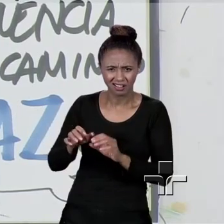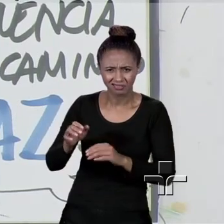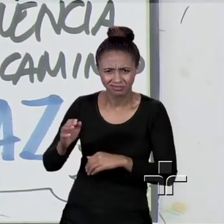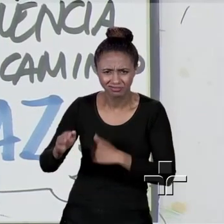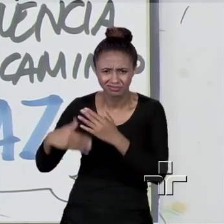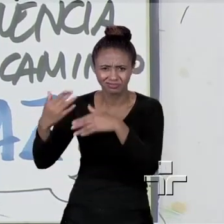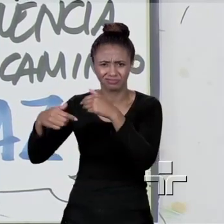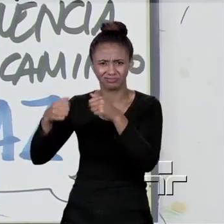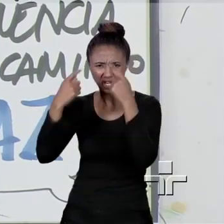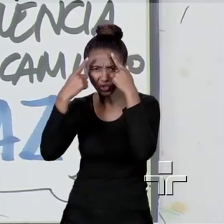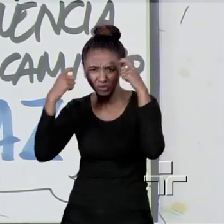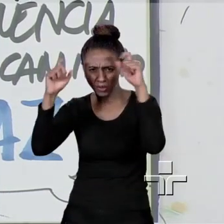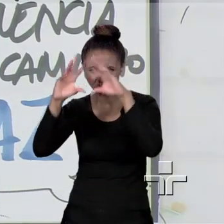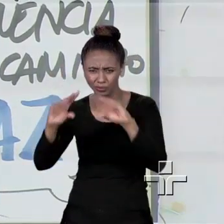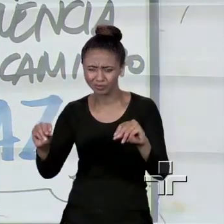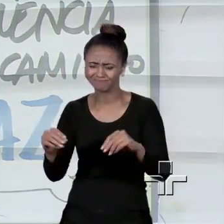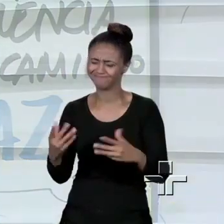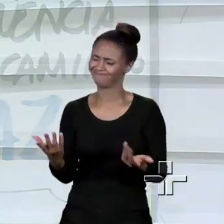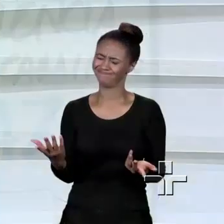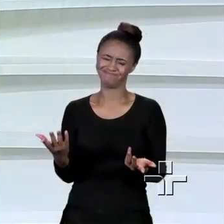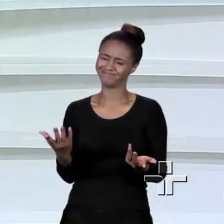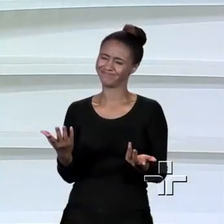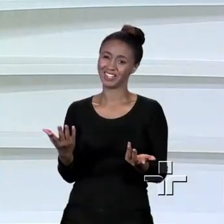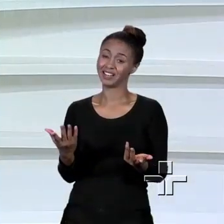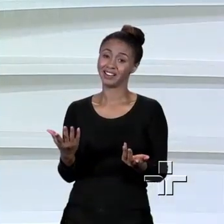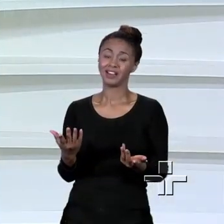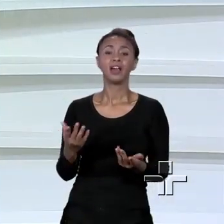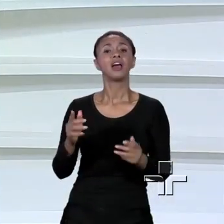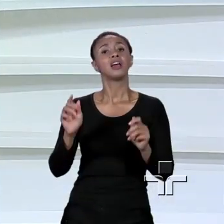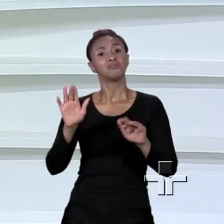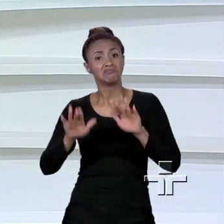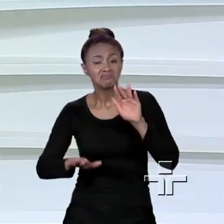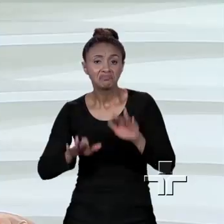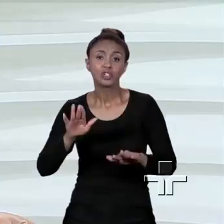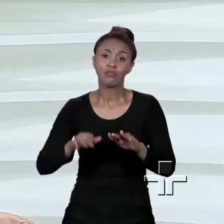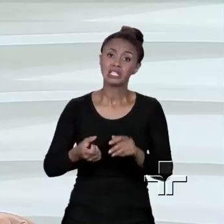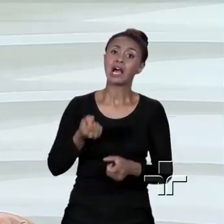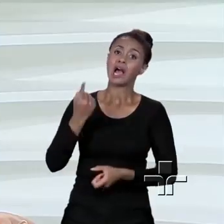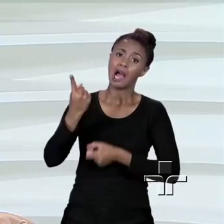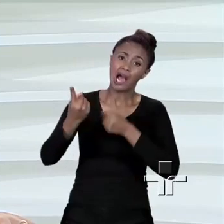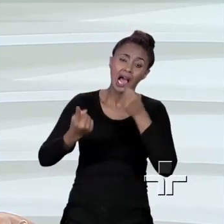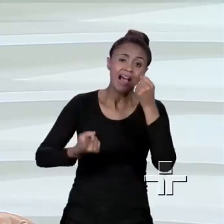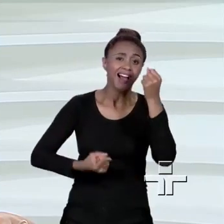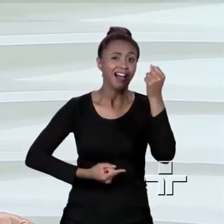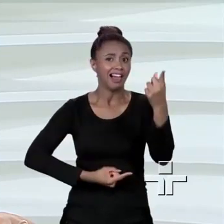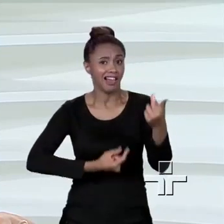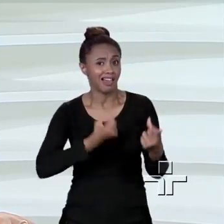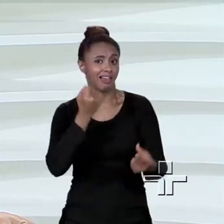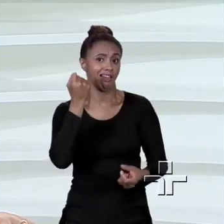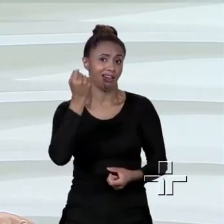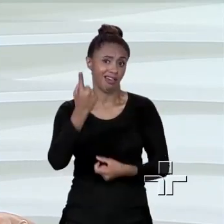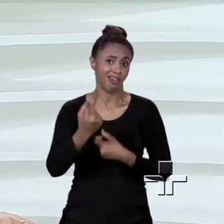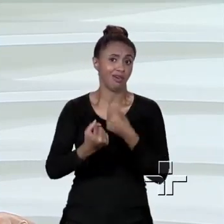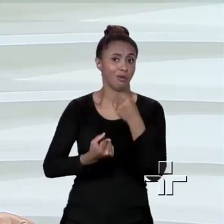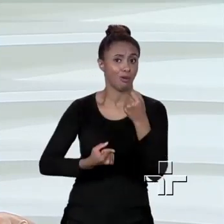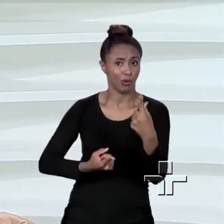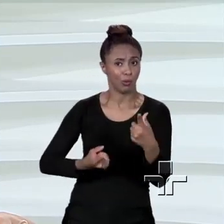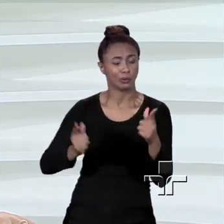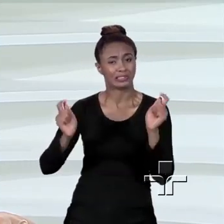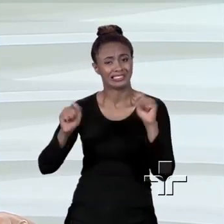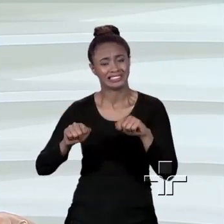tenha casos que sejam exceções, né? Eu ouço